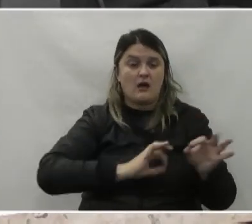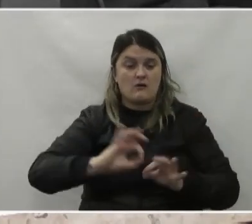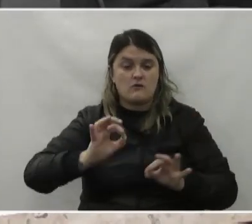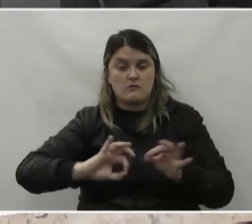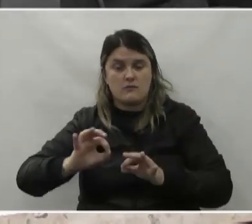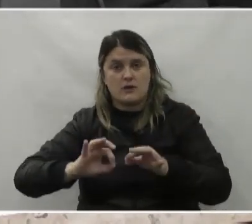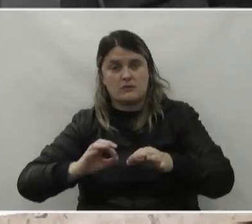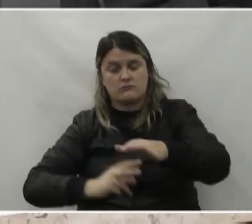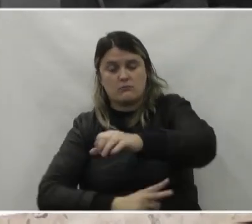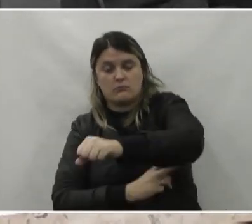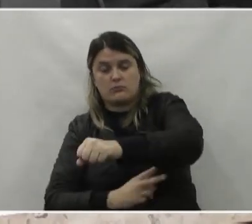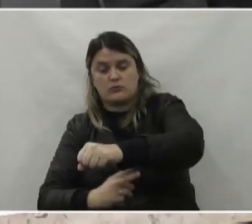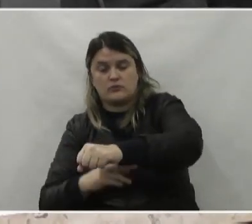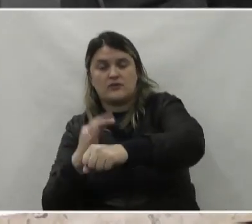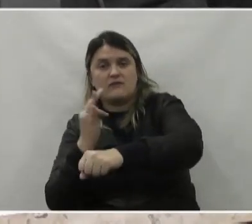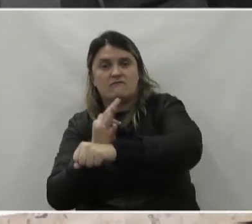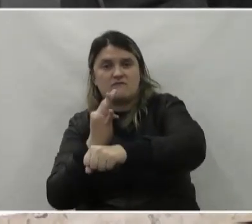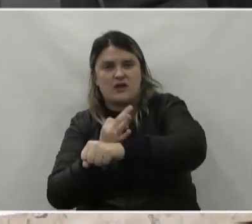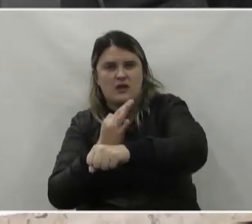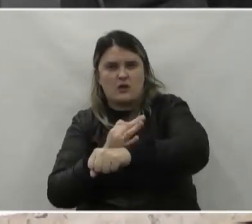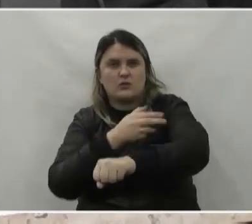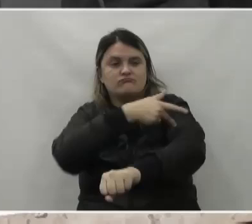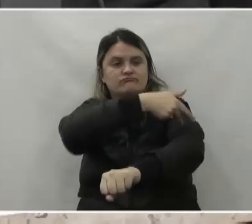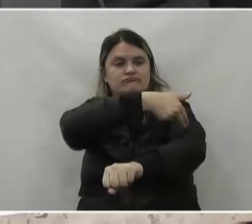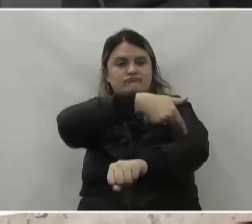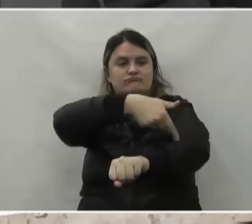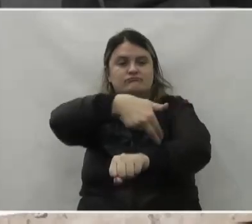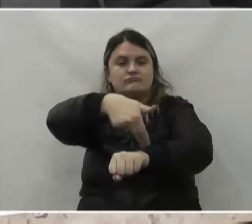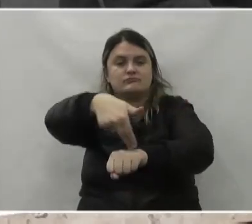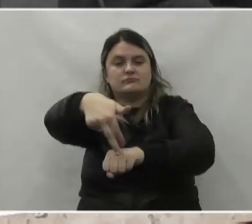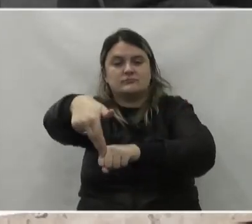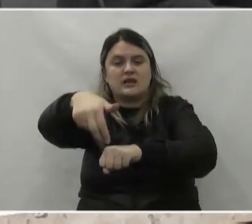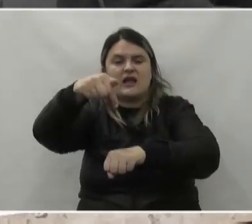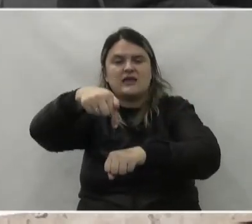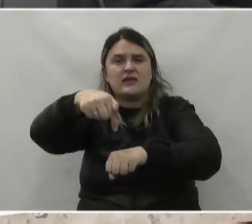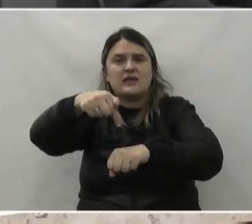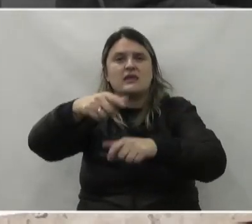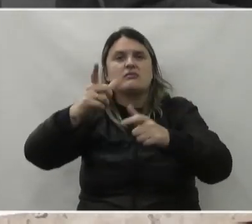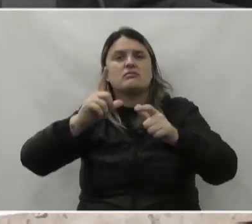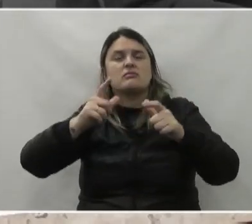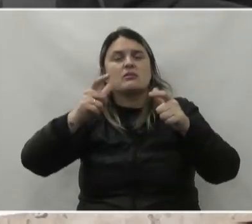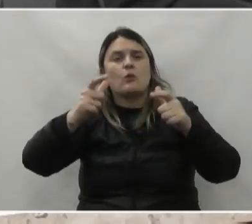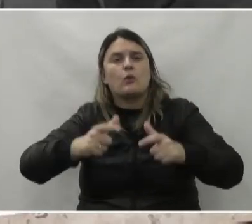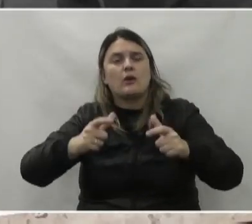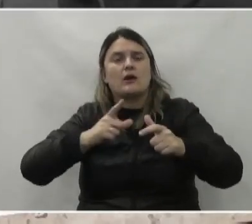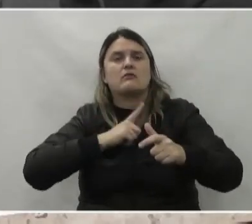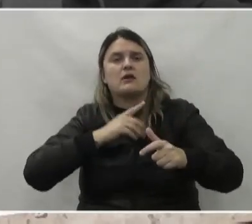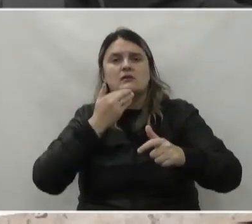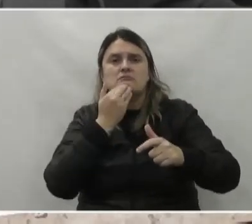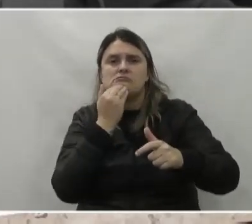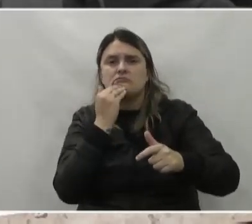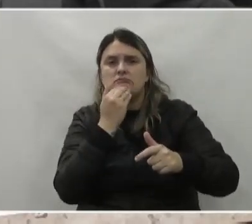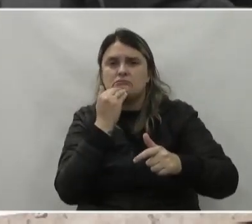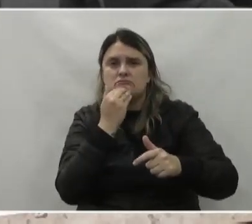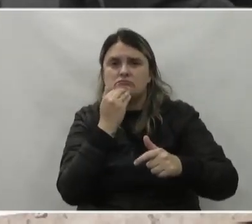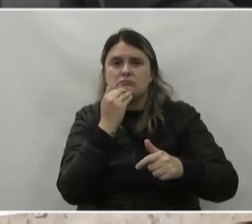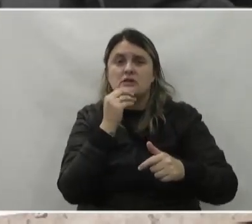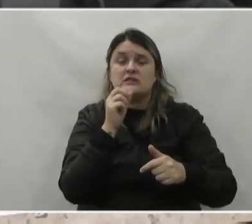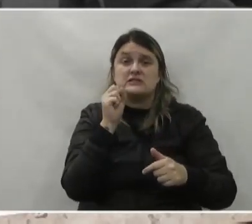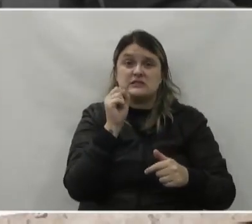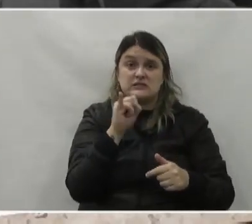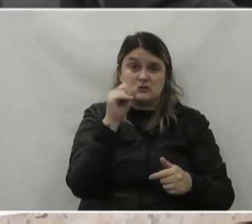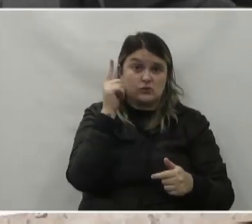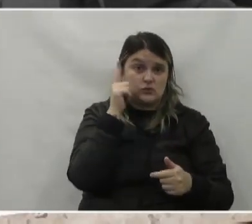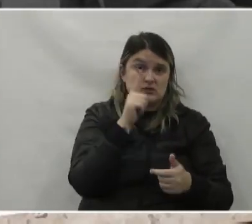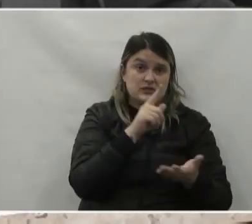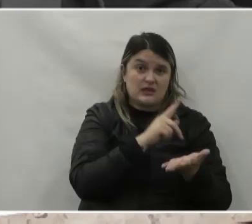pedestres. Como eu coloquei lá num pronunciamento meu, lá quando foi asfaltada a primeira etapa